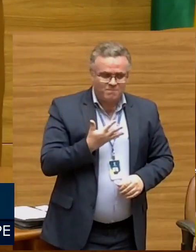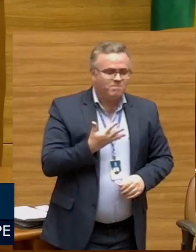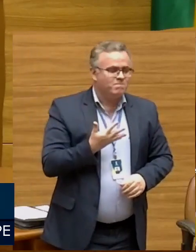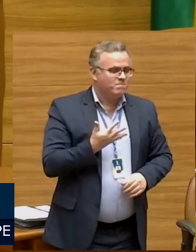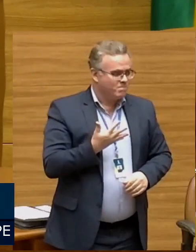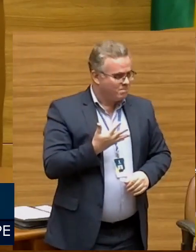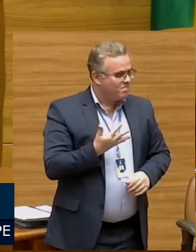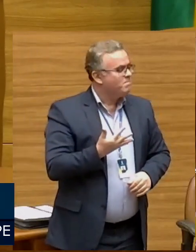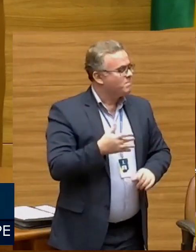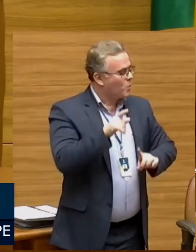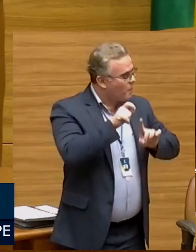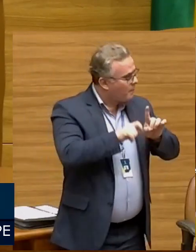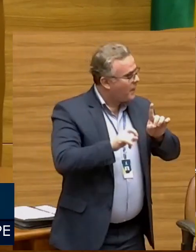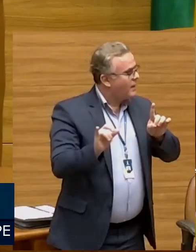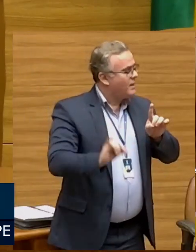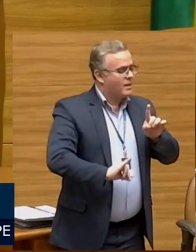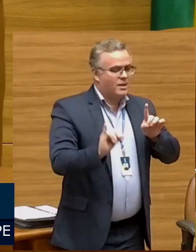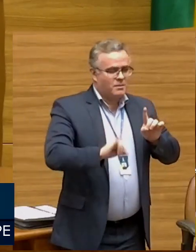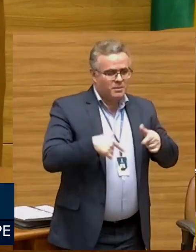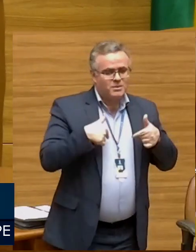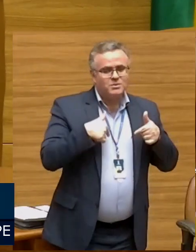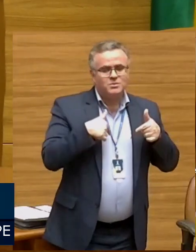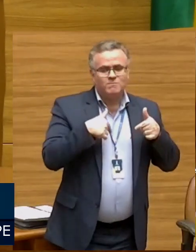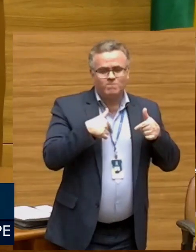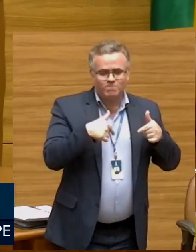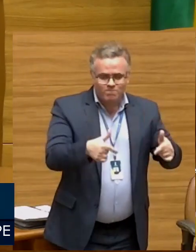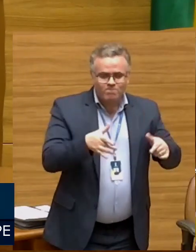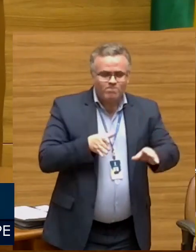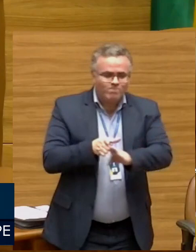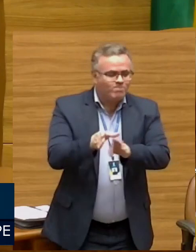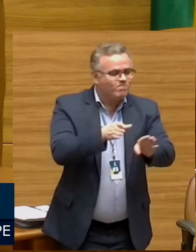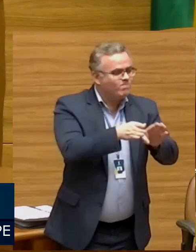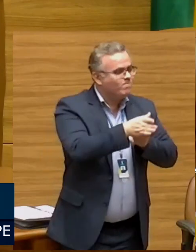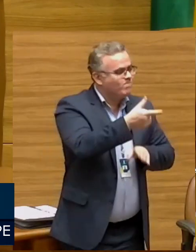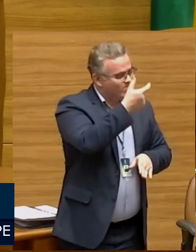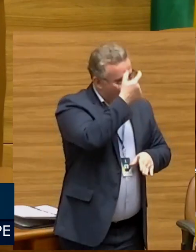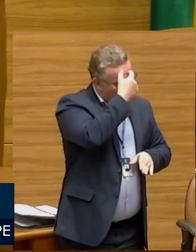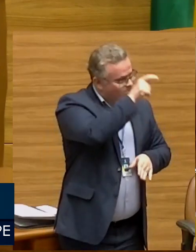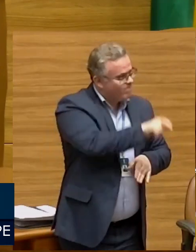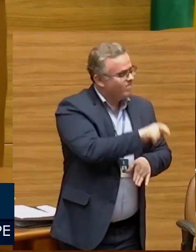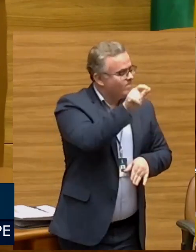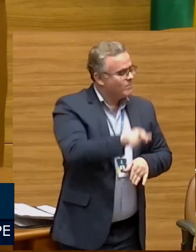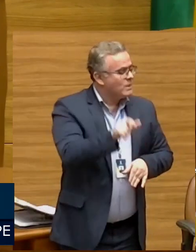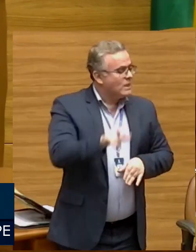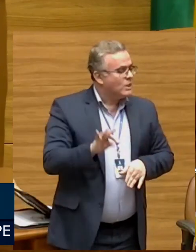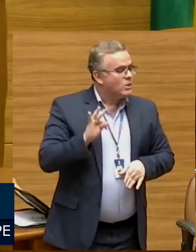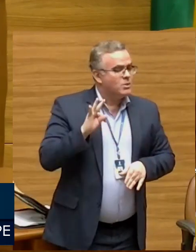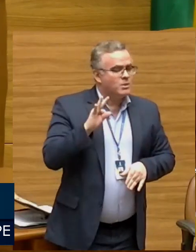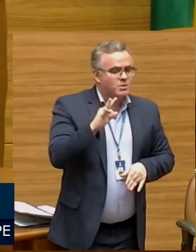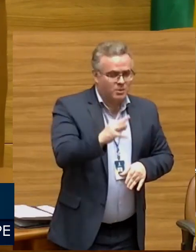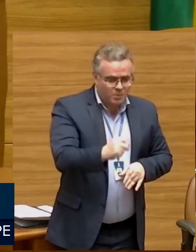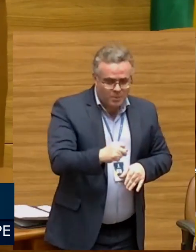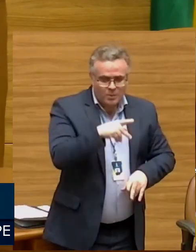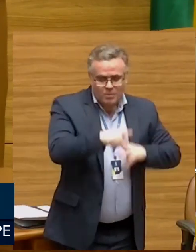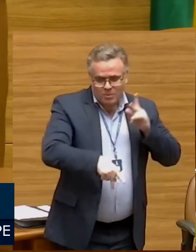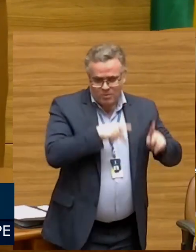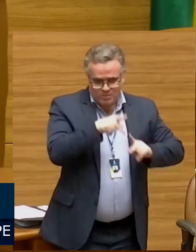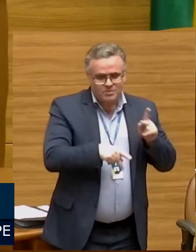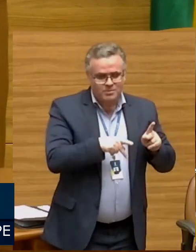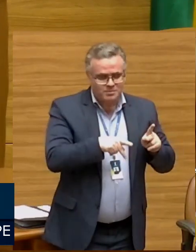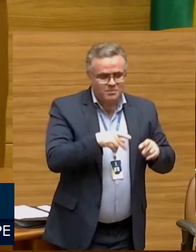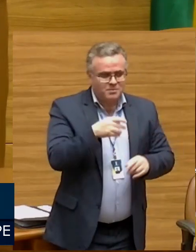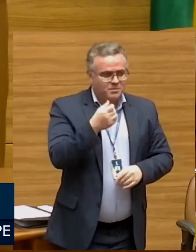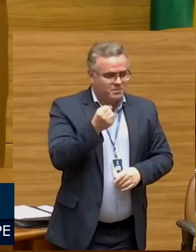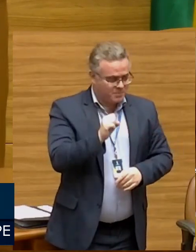um mês muito importante da luta e de conscientização, né, para toda a população,